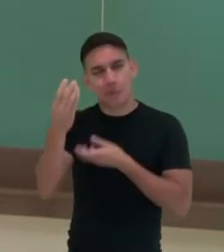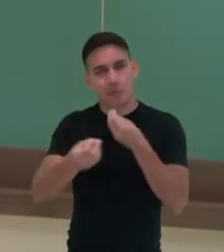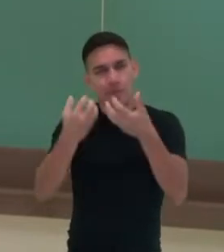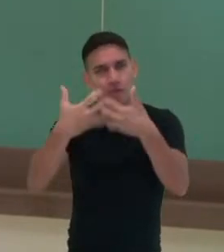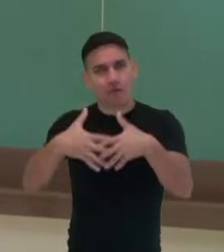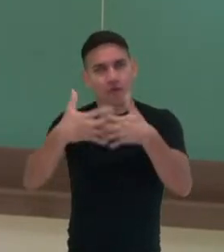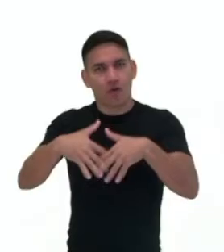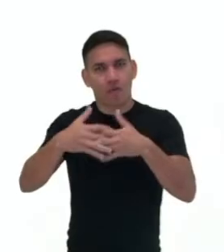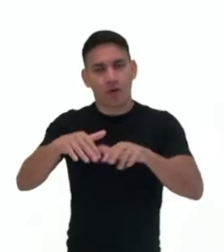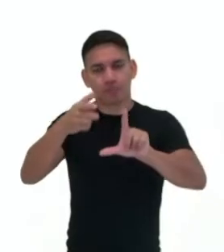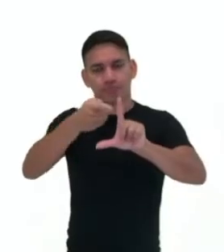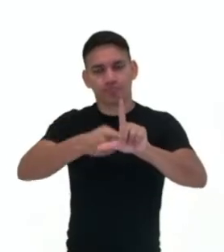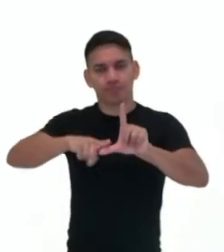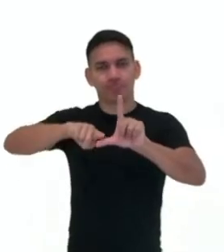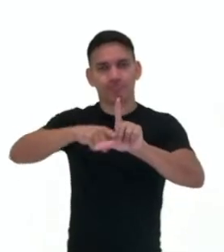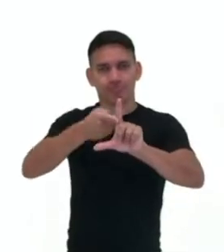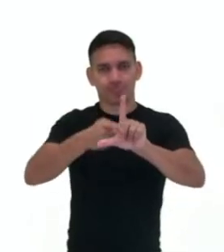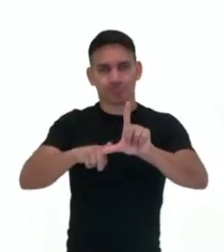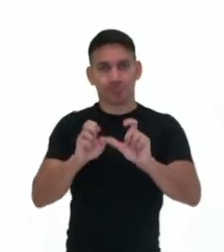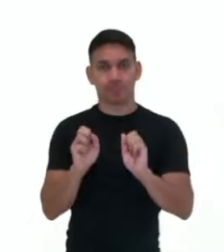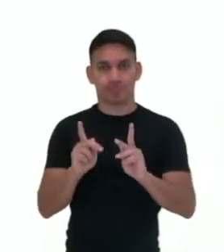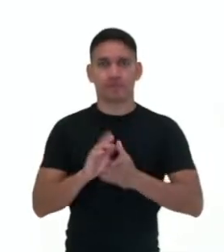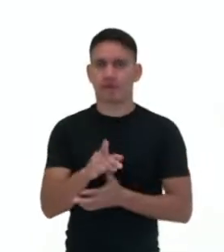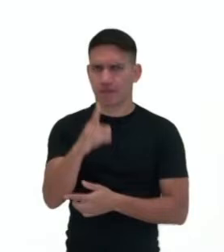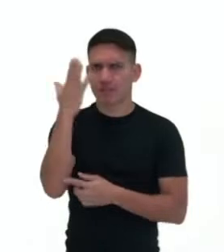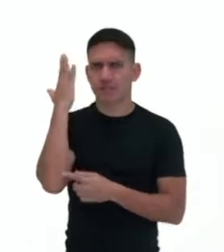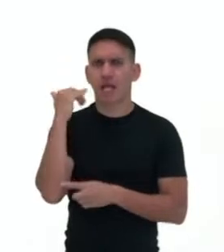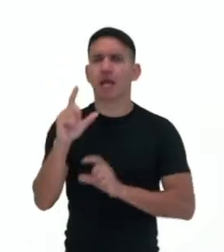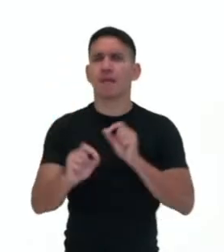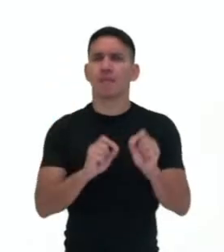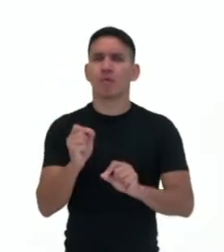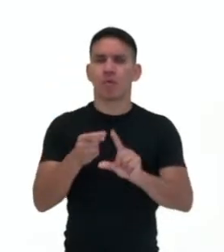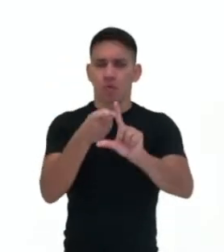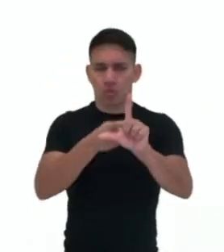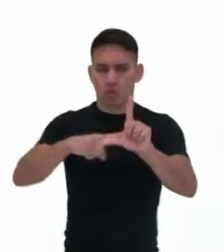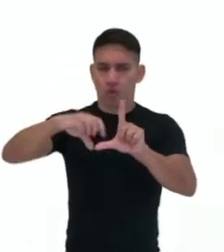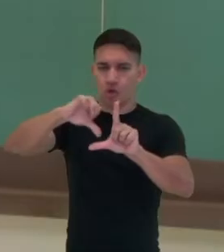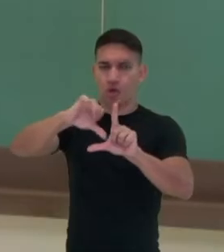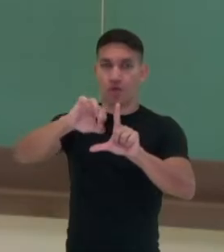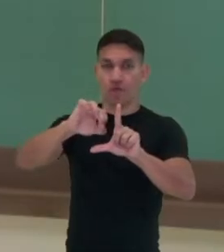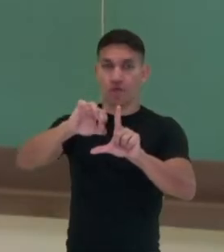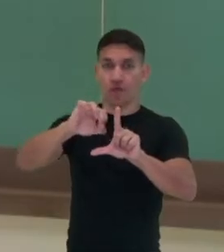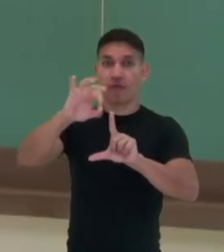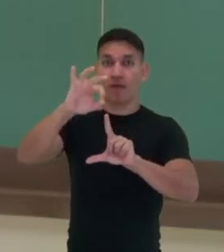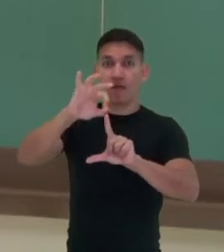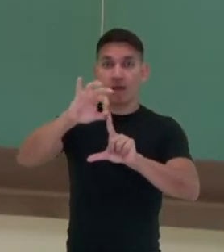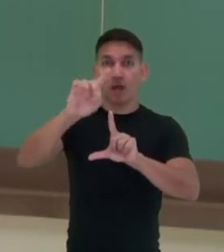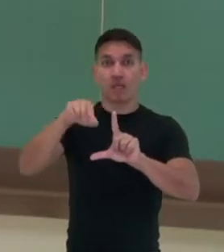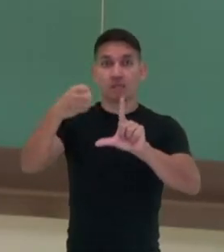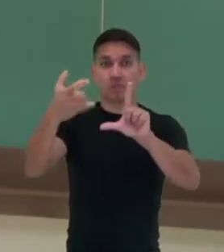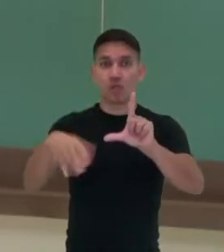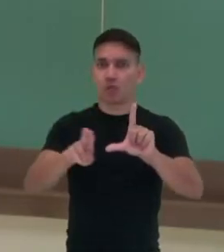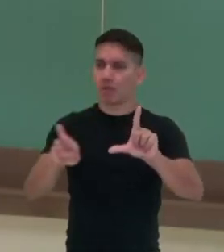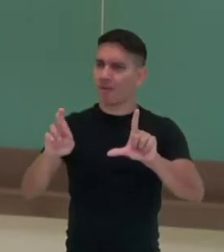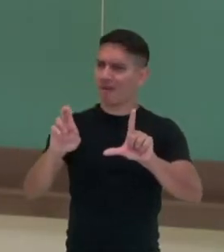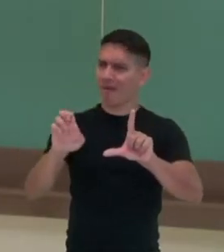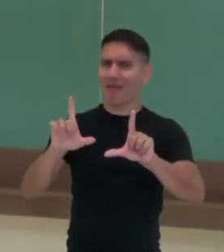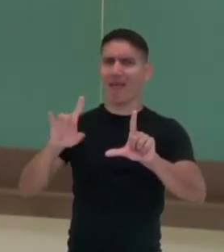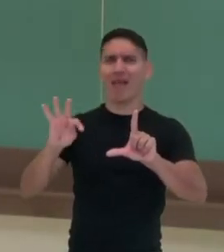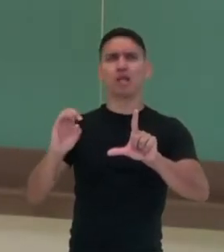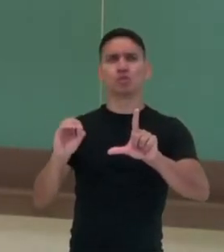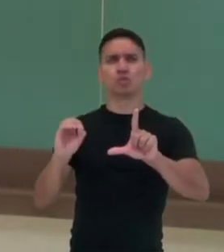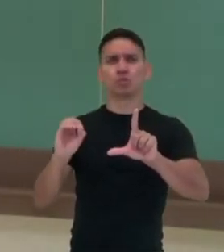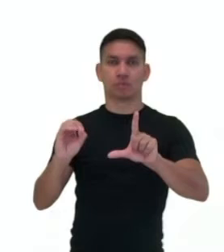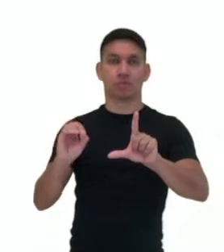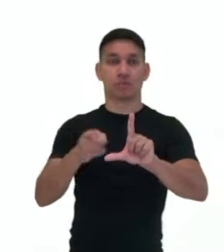aí dos ângulos, né? Então, você sabia que um ângulo de 90 graus é chamado de ângulo reto? Isso mesmo, ele é chamado de ângulo